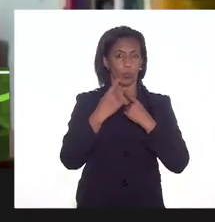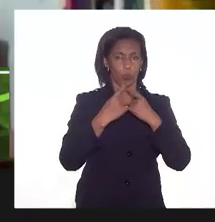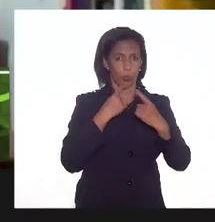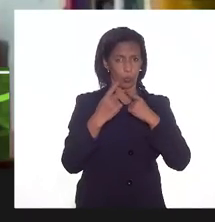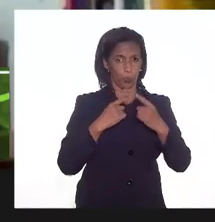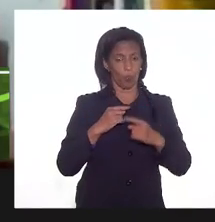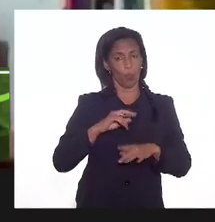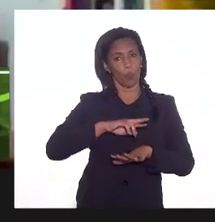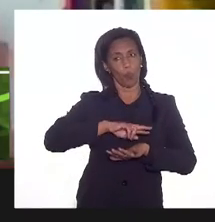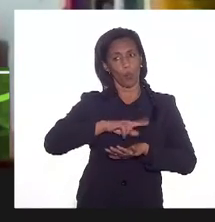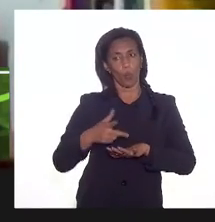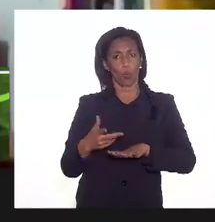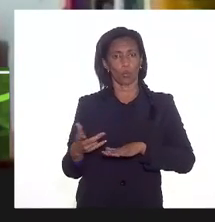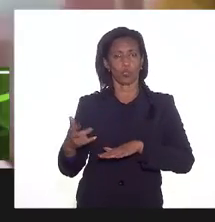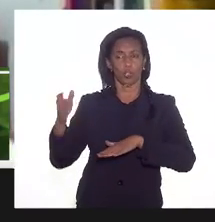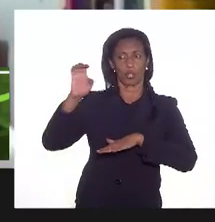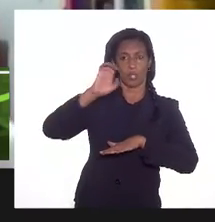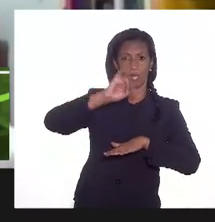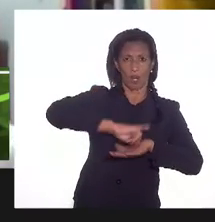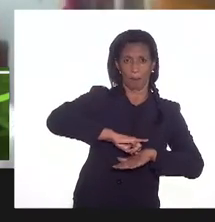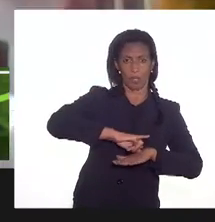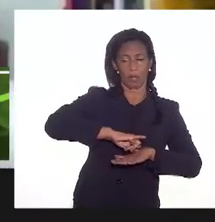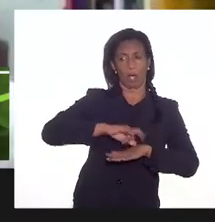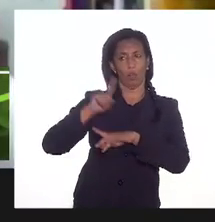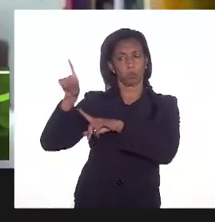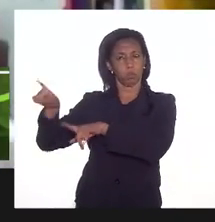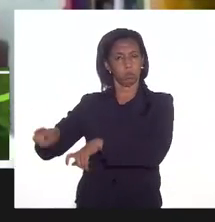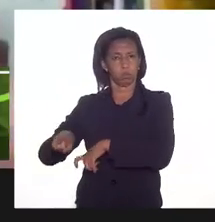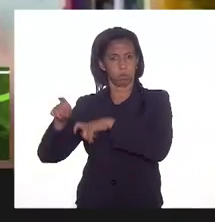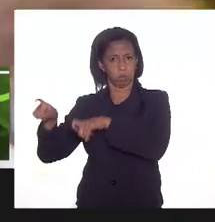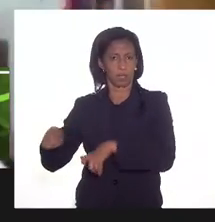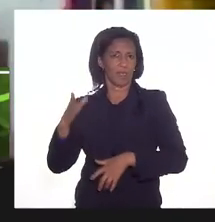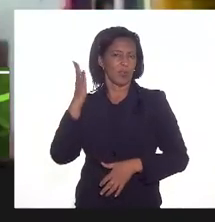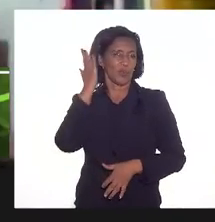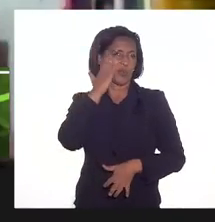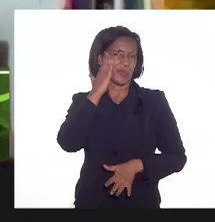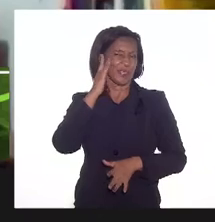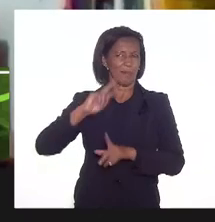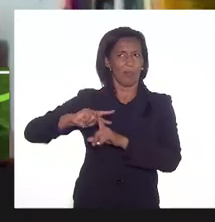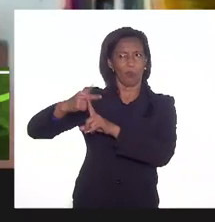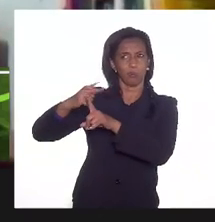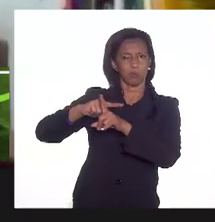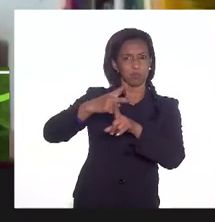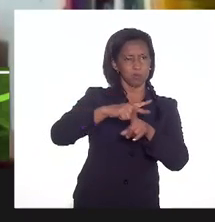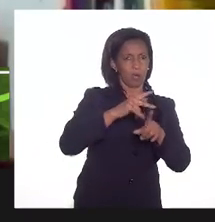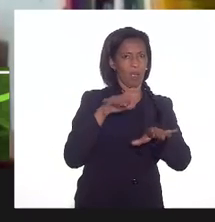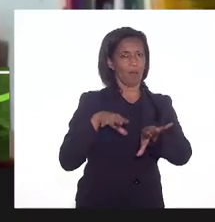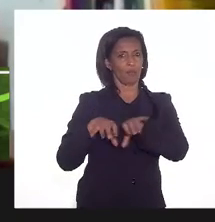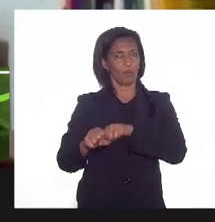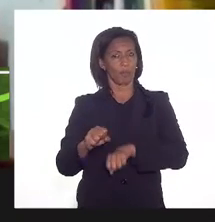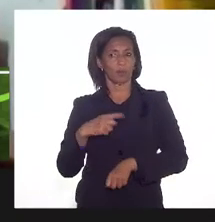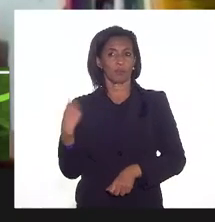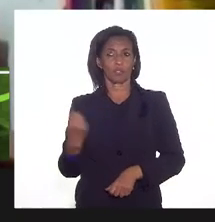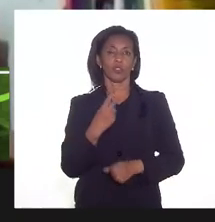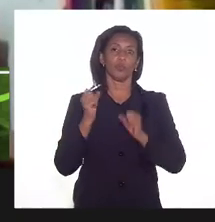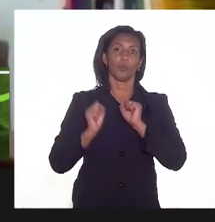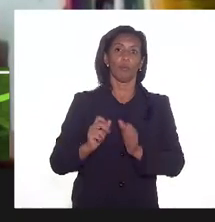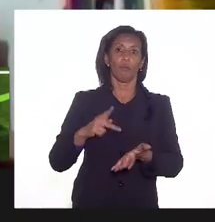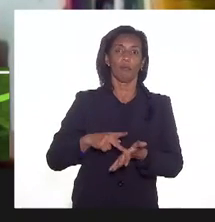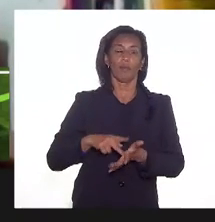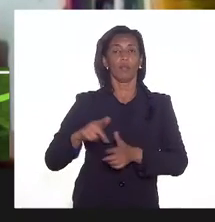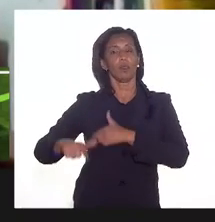múltiplo entre capital e interior entre múltiplos saberes e múltiplas formações a gente pode na verdade